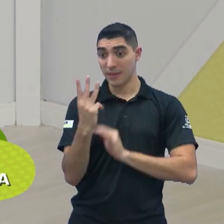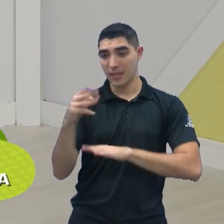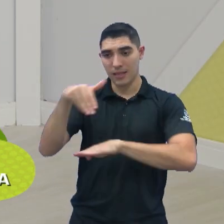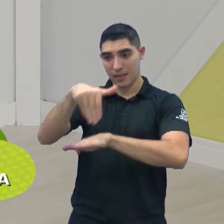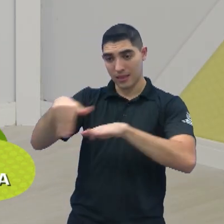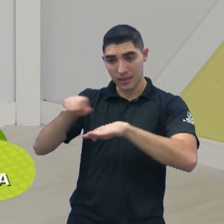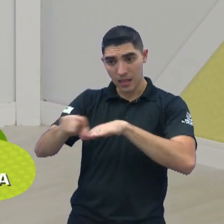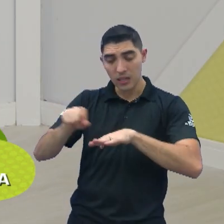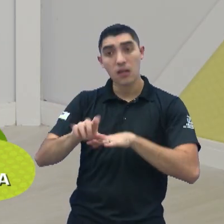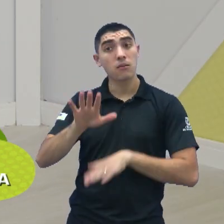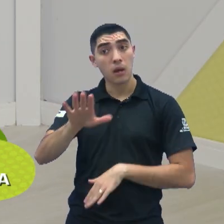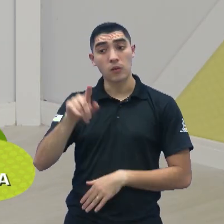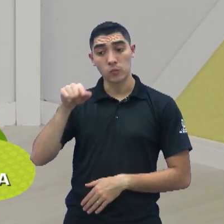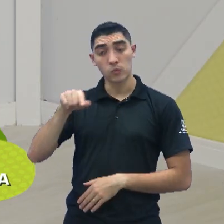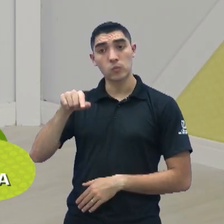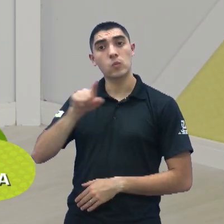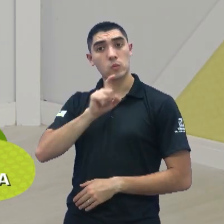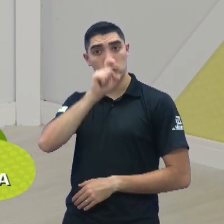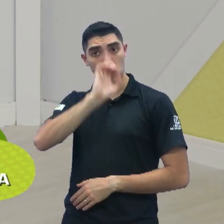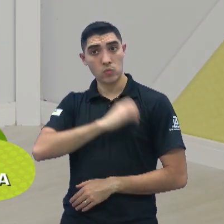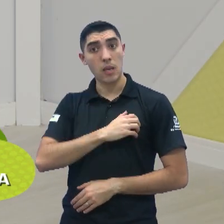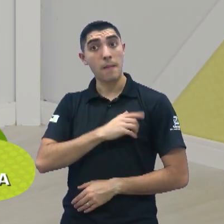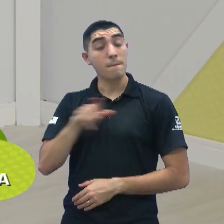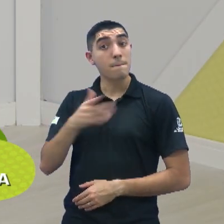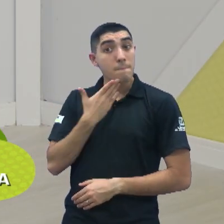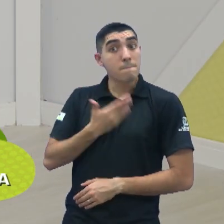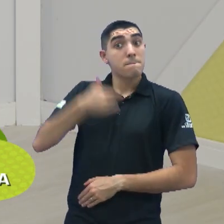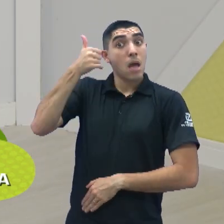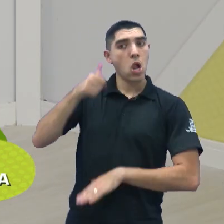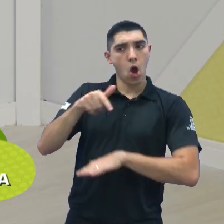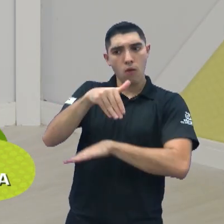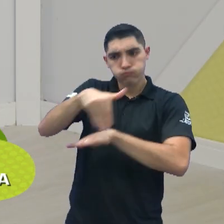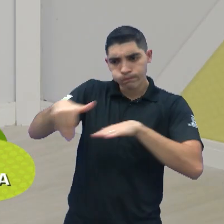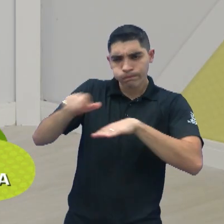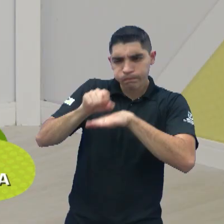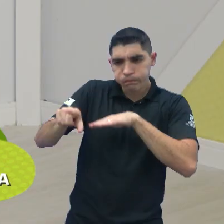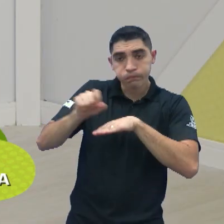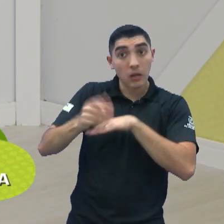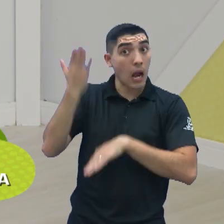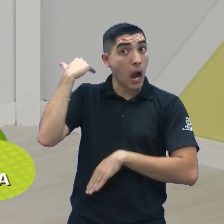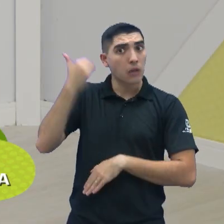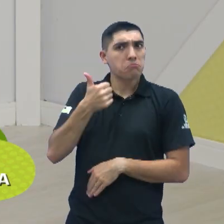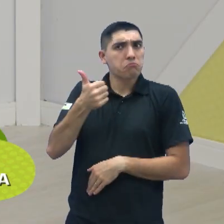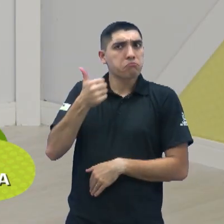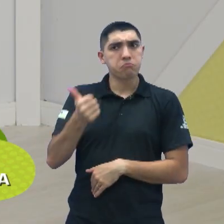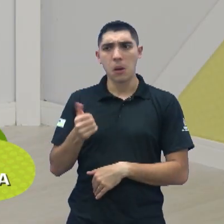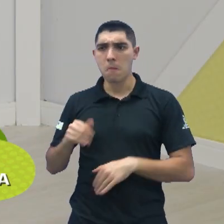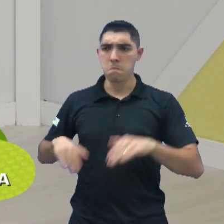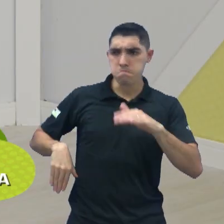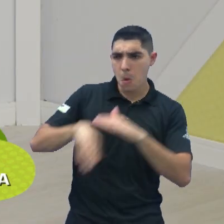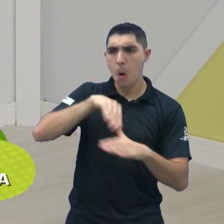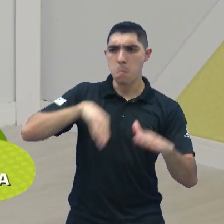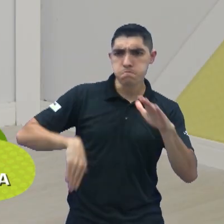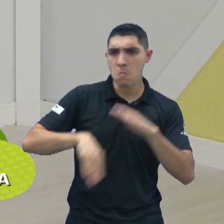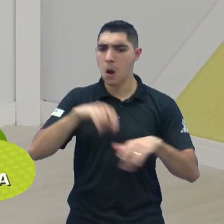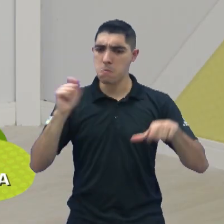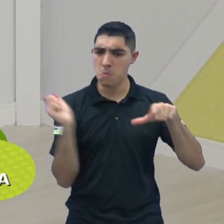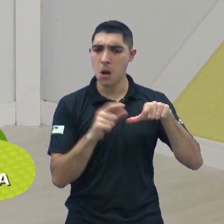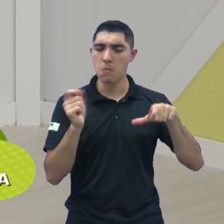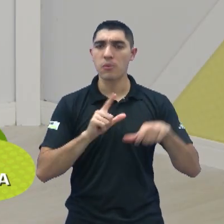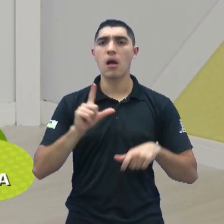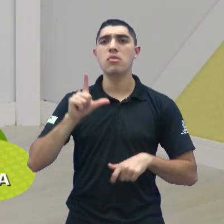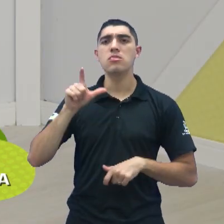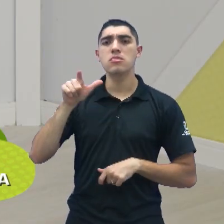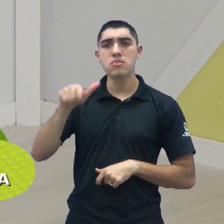José tem ainda o melhor ataque da competição, produzia mais, né, chances de gol. Depois que passou a